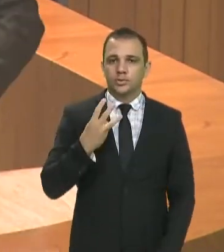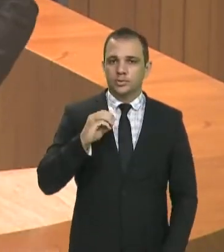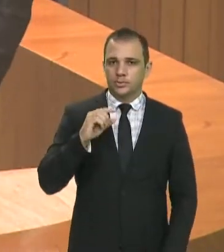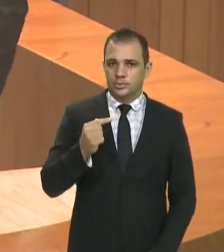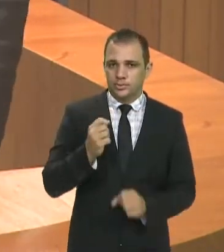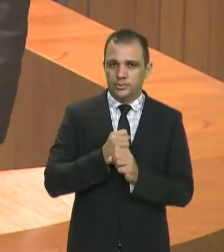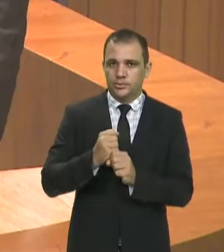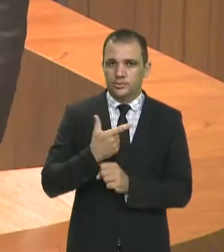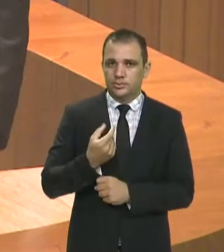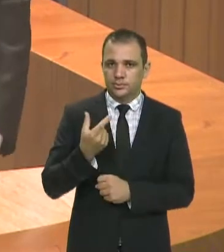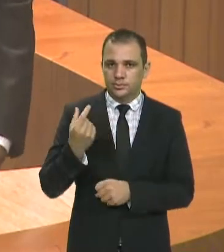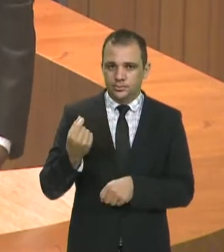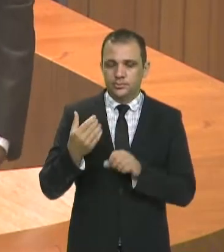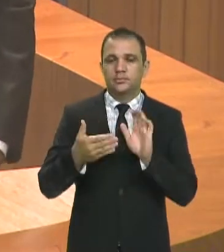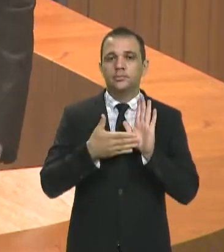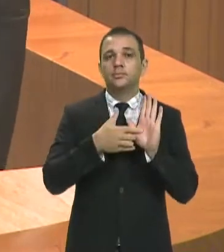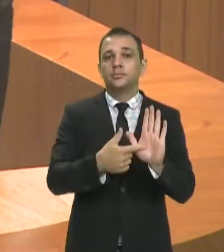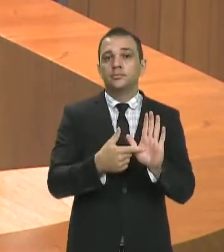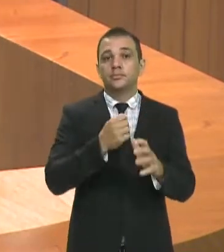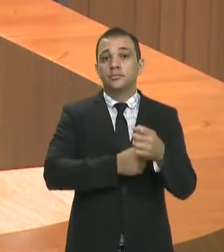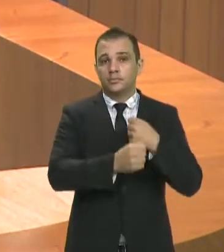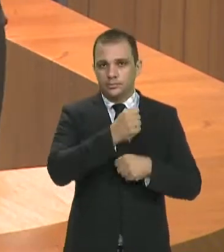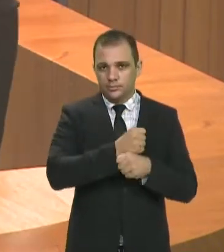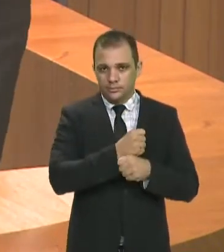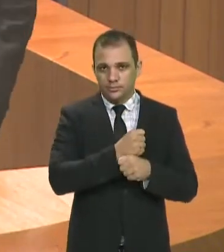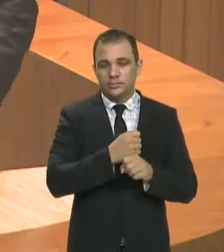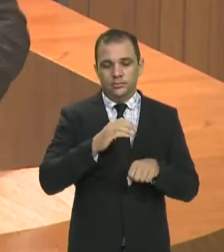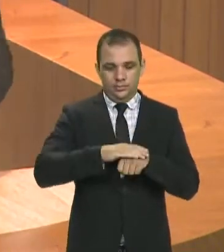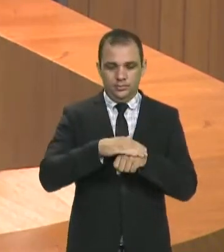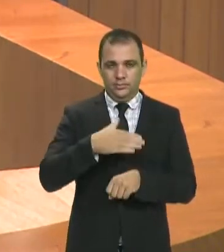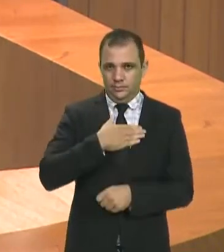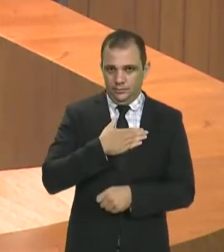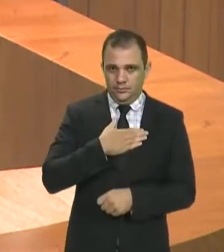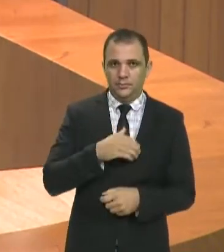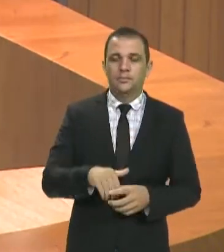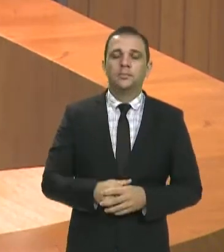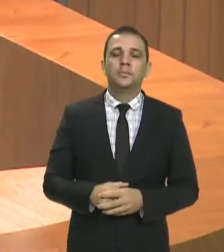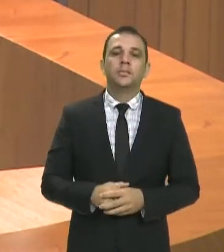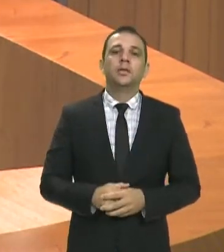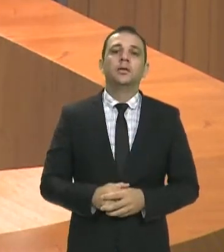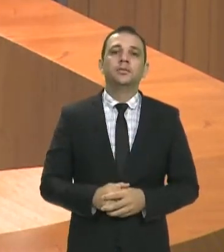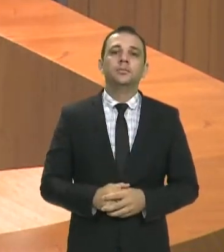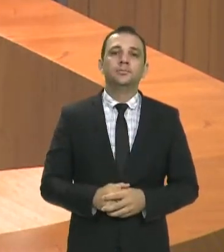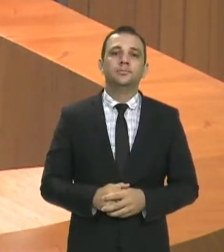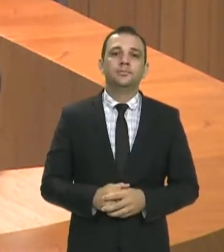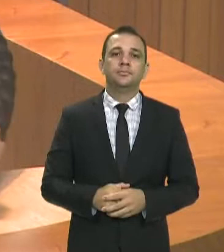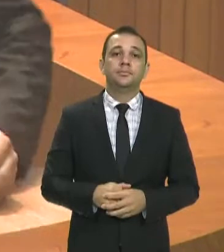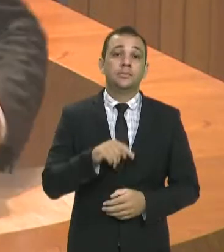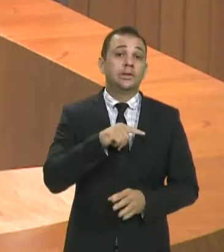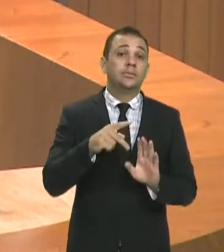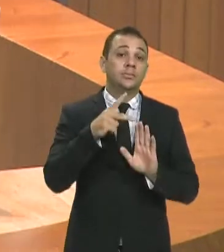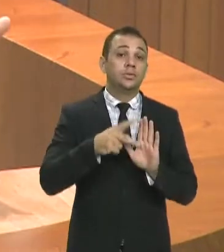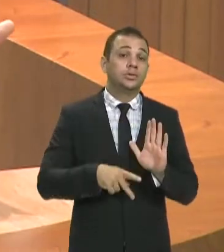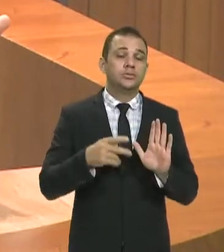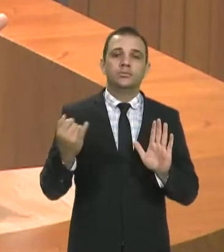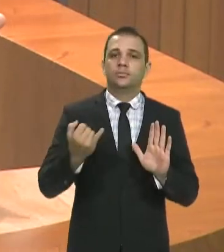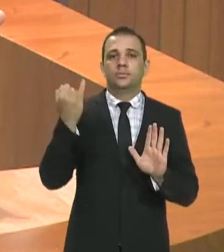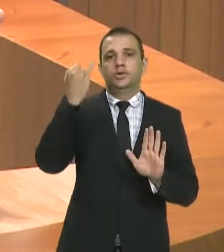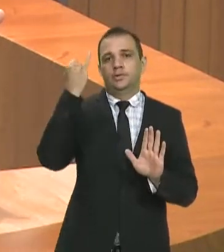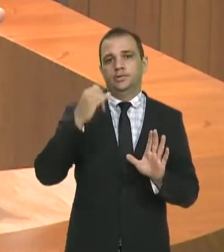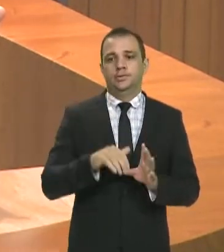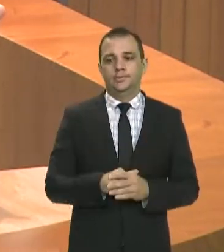307/2020, apresentado no ano passado, de nossa autoria, é um projeto de suma importância e ele foi